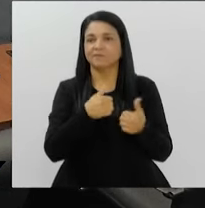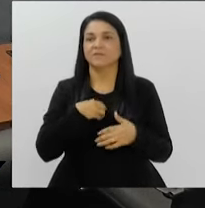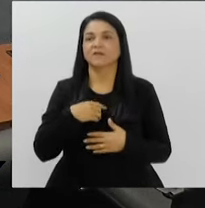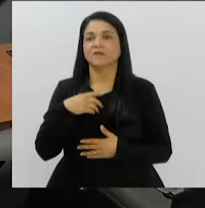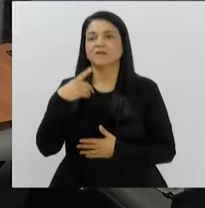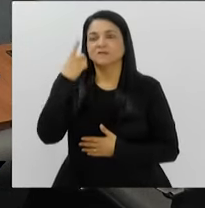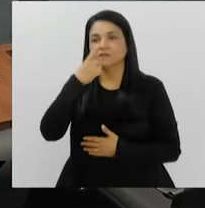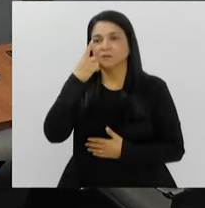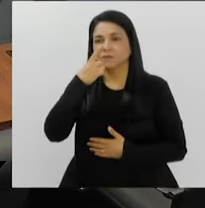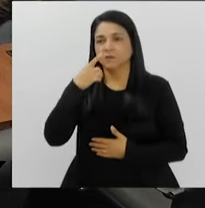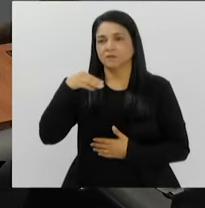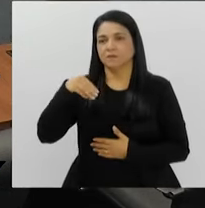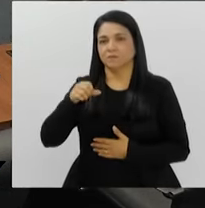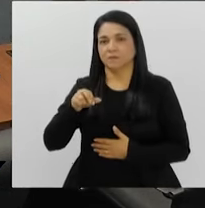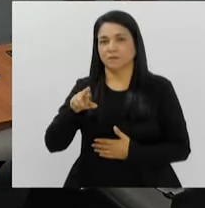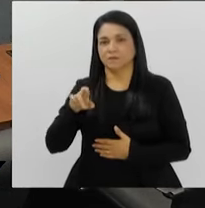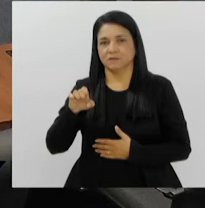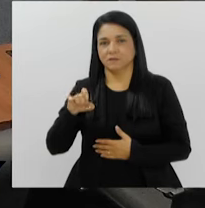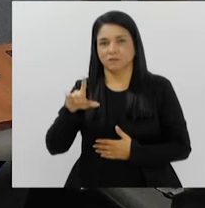Deputado Marcelo Dino.